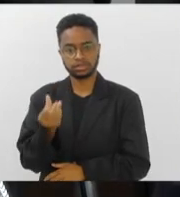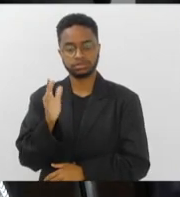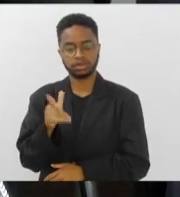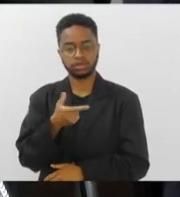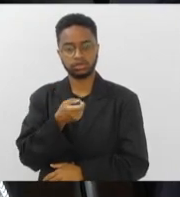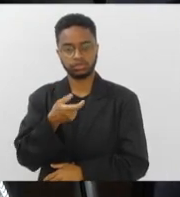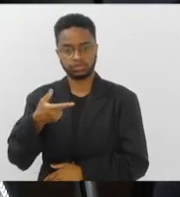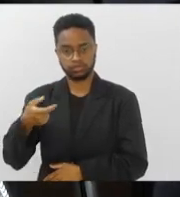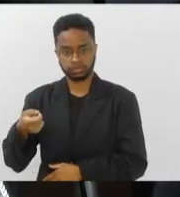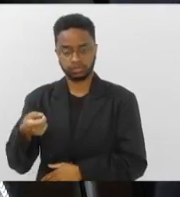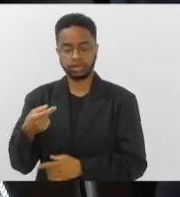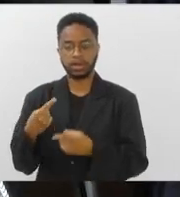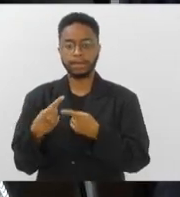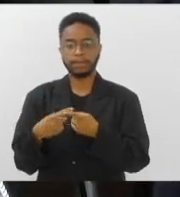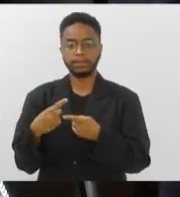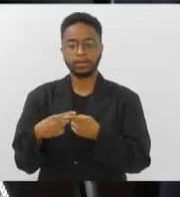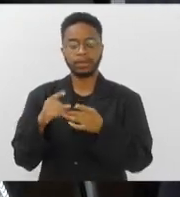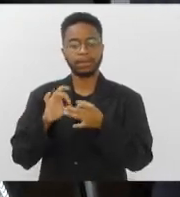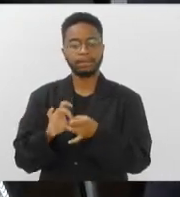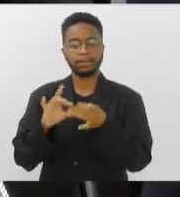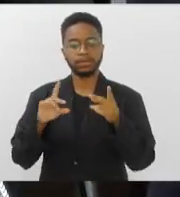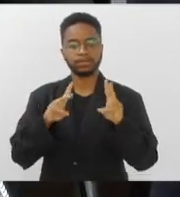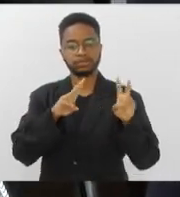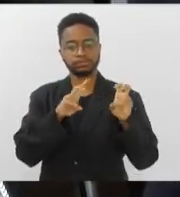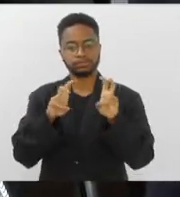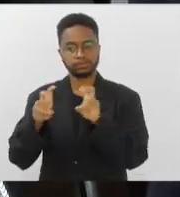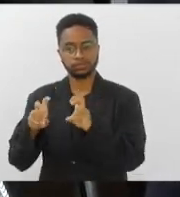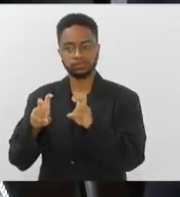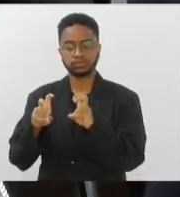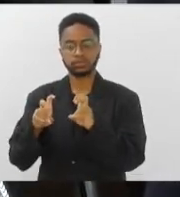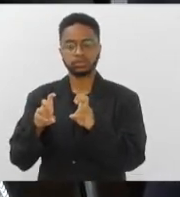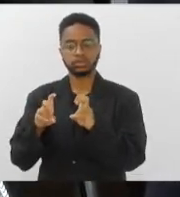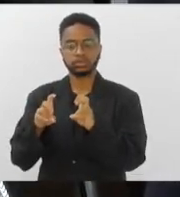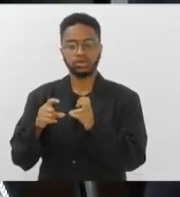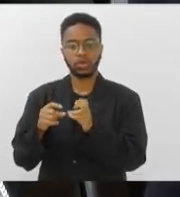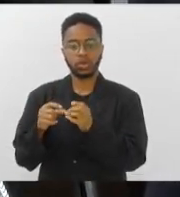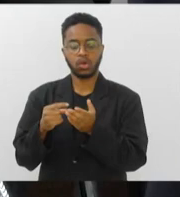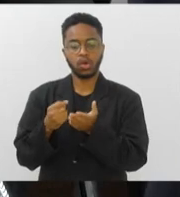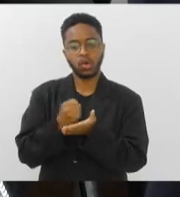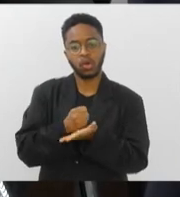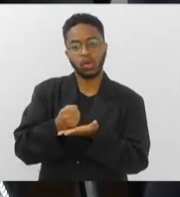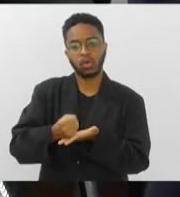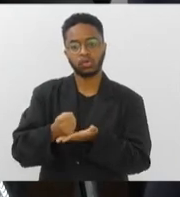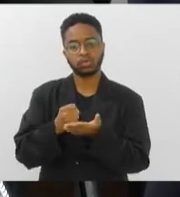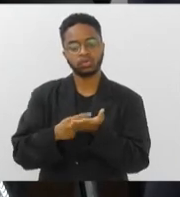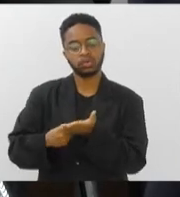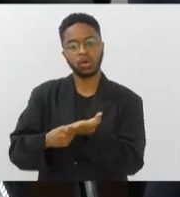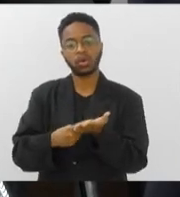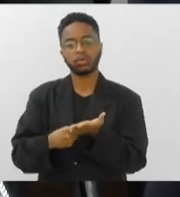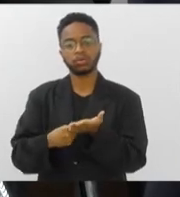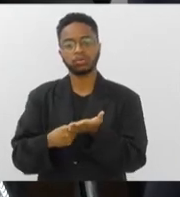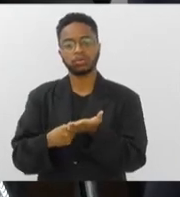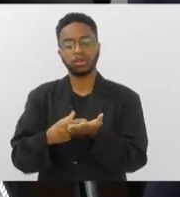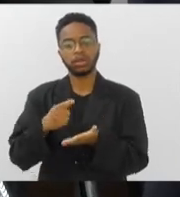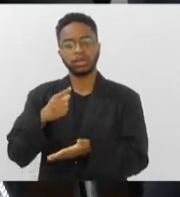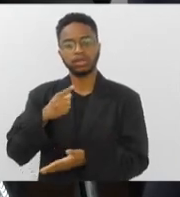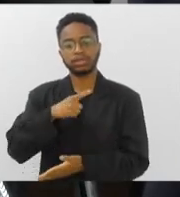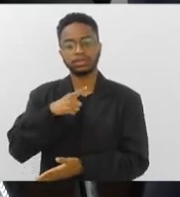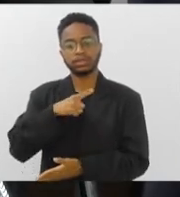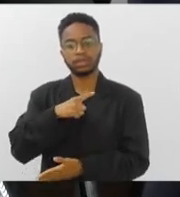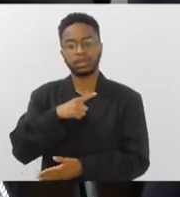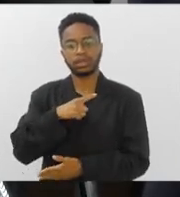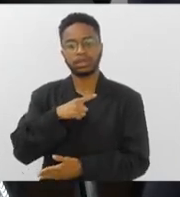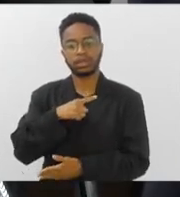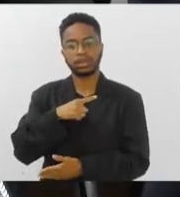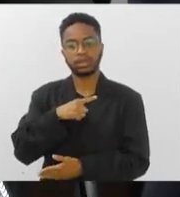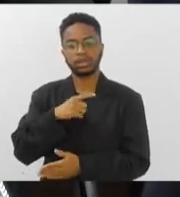que justamente permite que nessas questões da formação de consórcios haja a previsão de